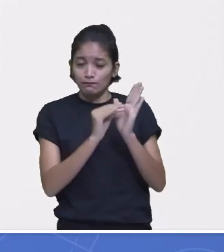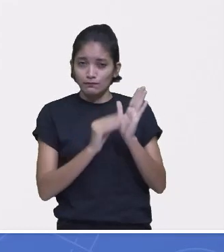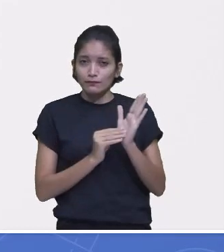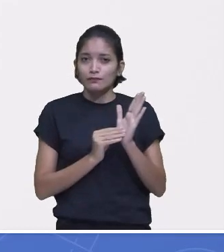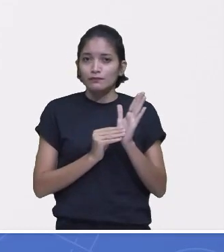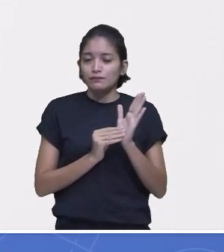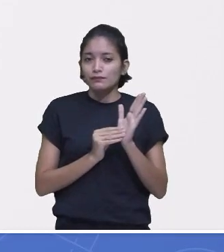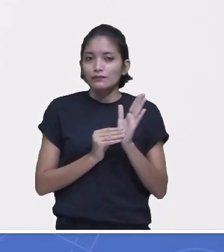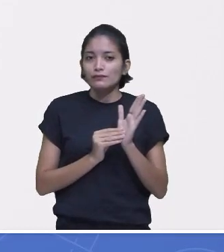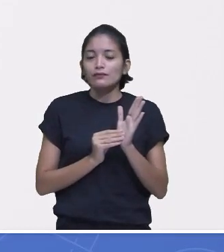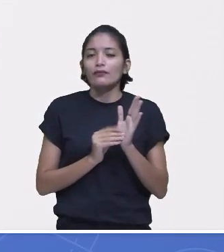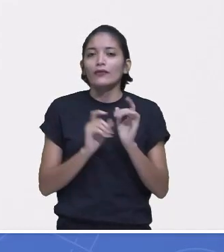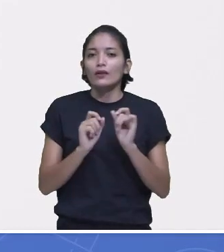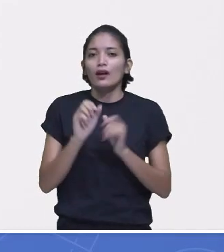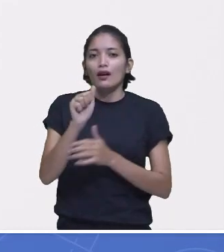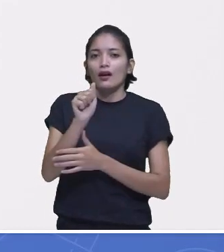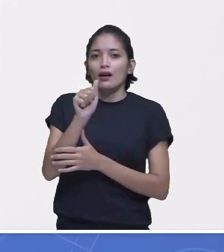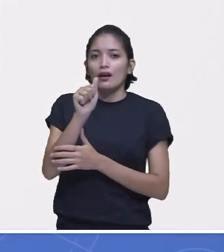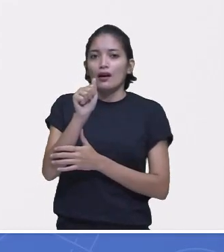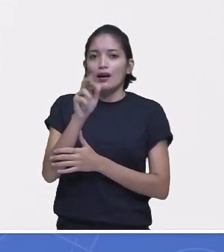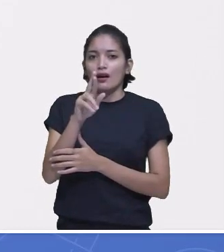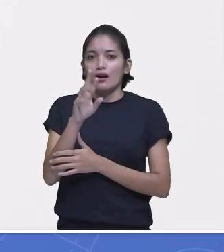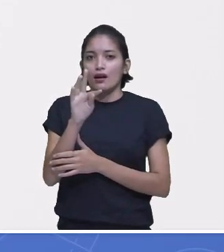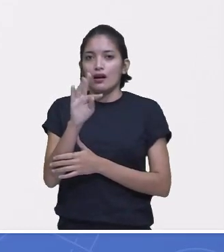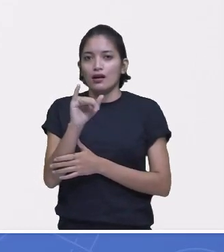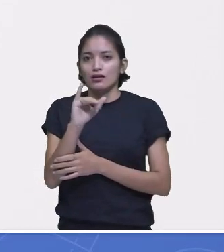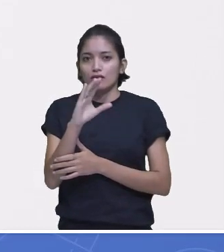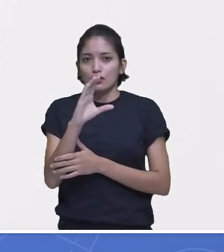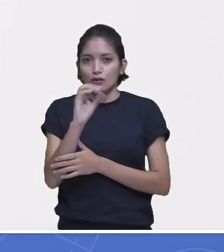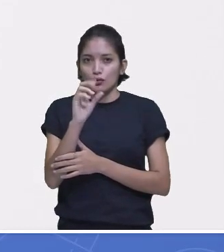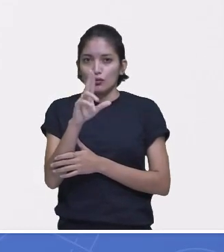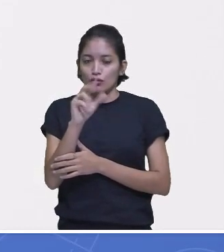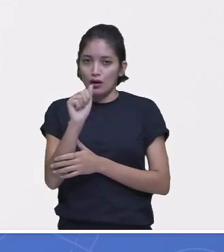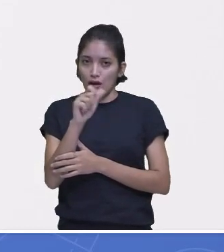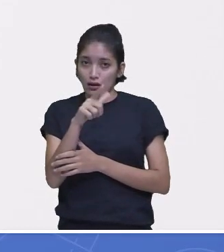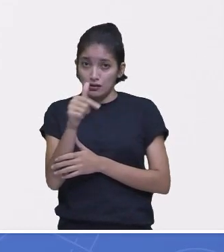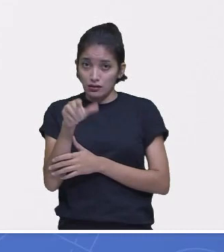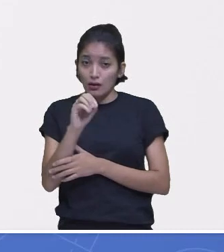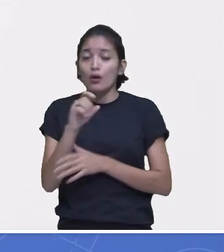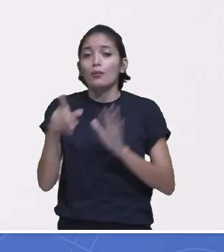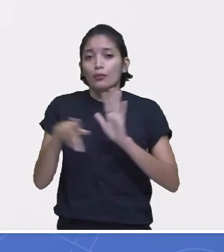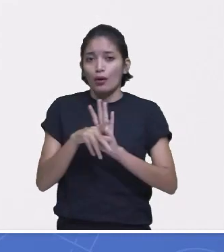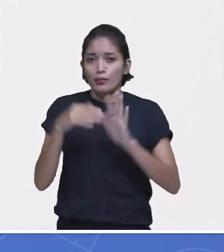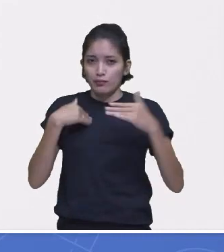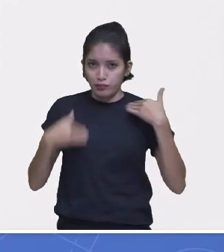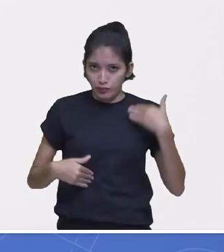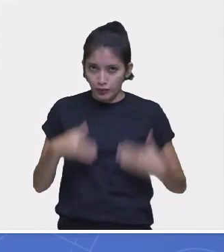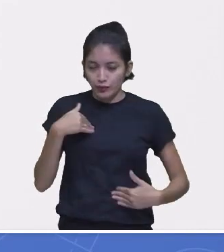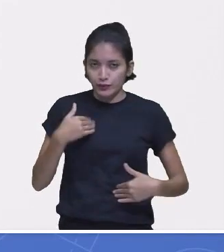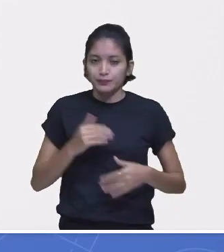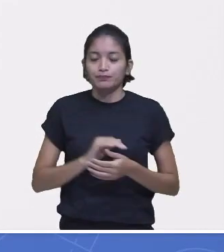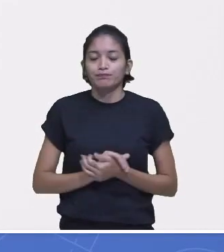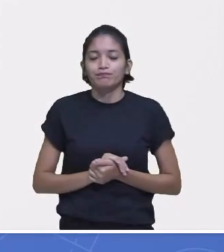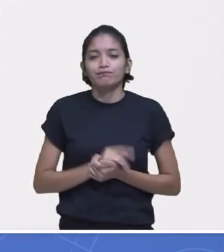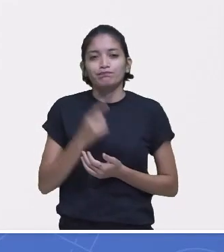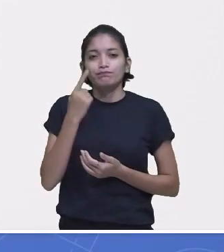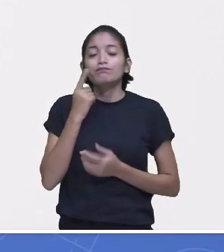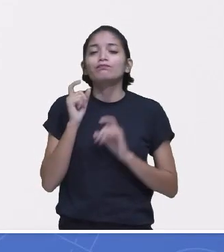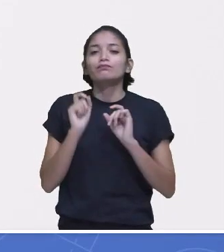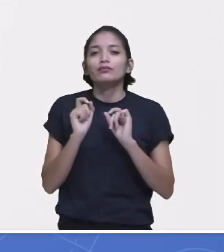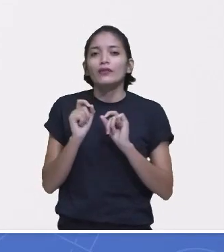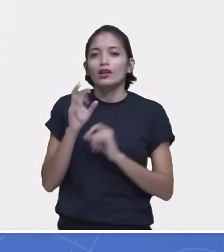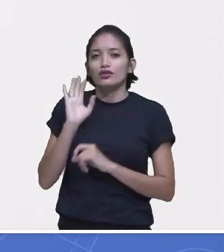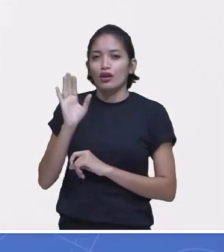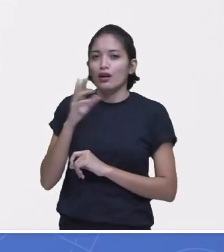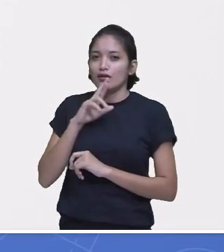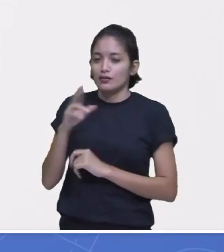à articulação, né? A anatomia da articulação do corpo humano. E vamos ver o que vocês estão